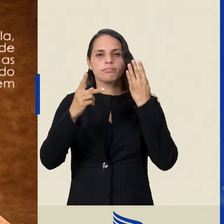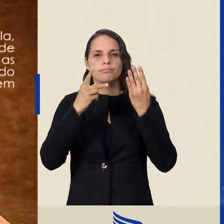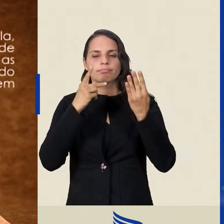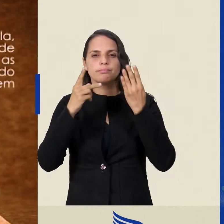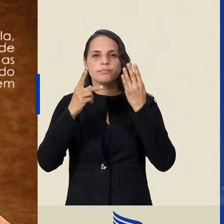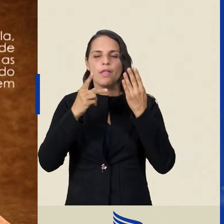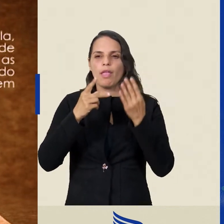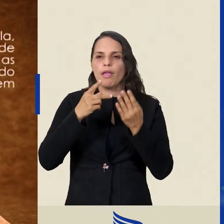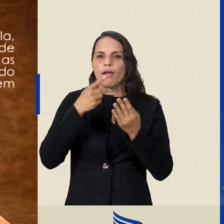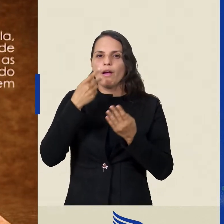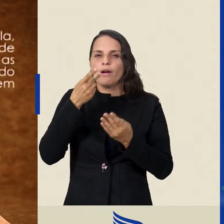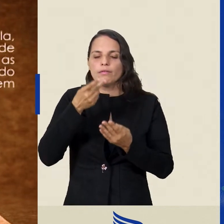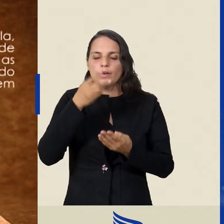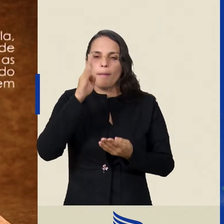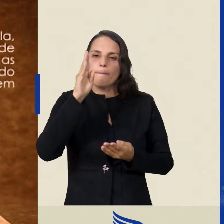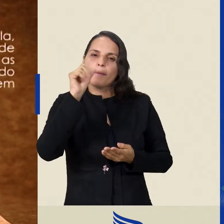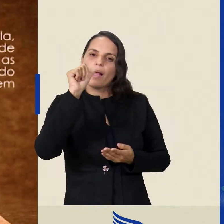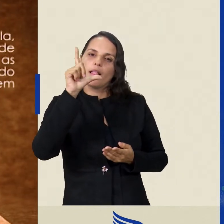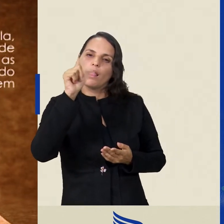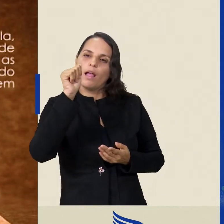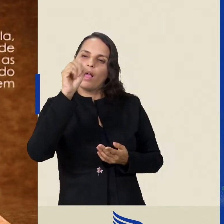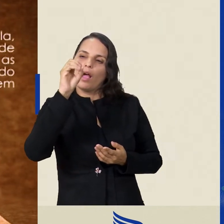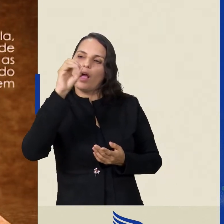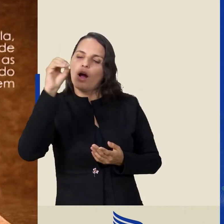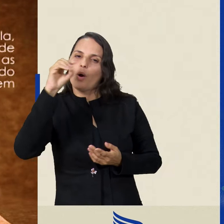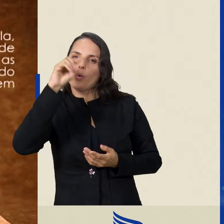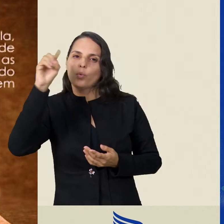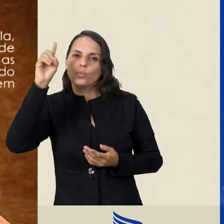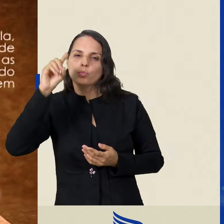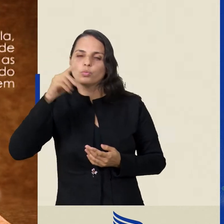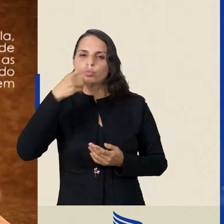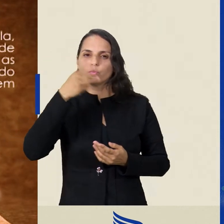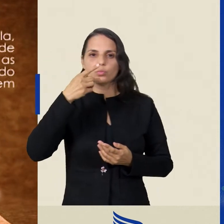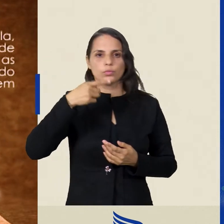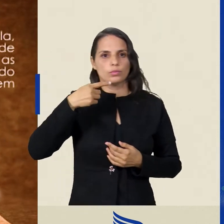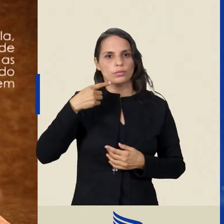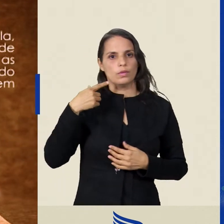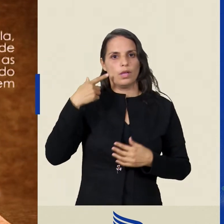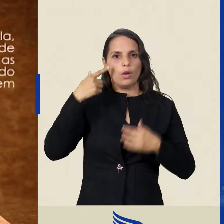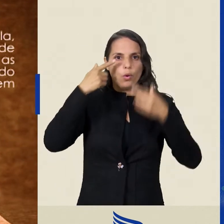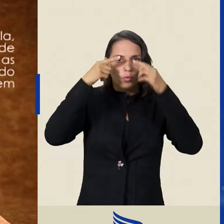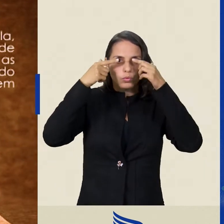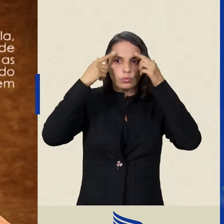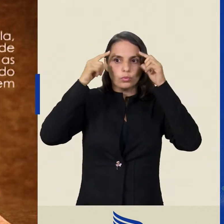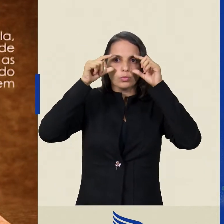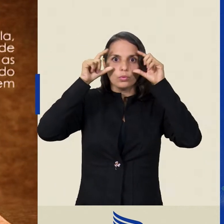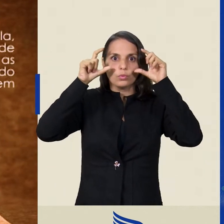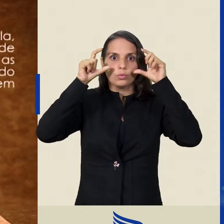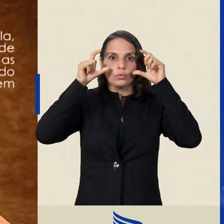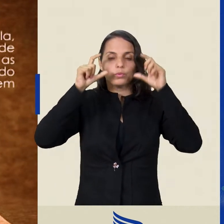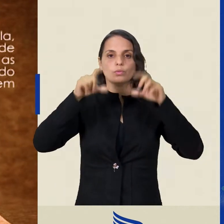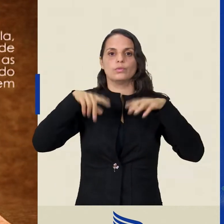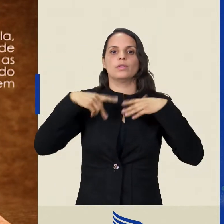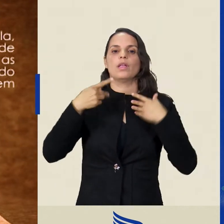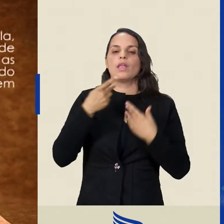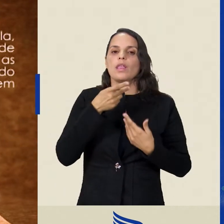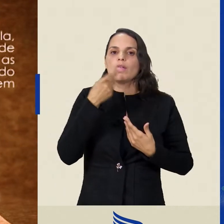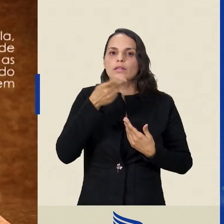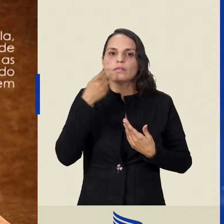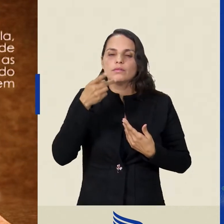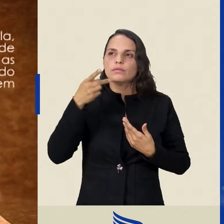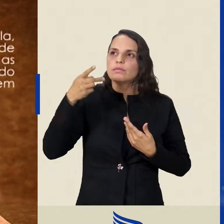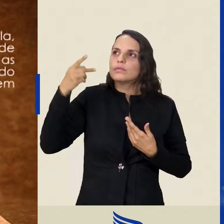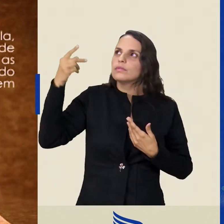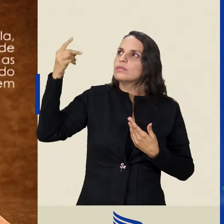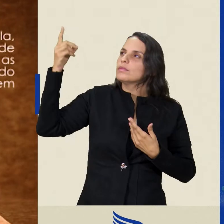Fala Balaão, filho de Beor, e fala o homem de olhos abertos. Fala aquele que ouviu as palavras de Deus, o que